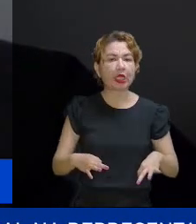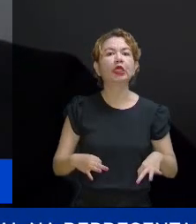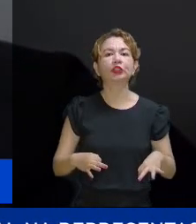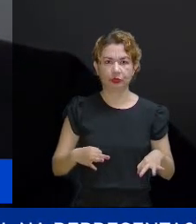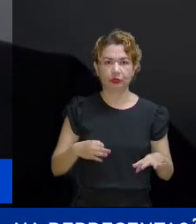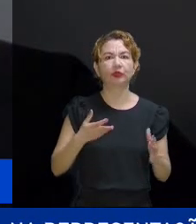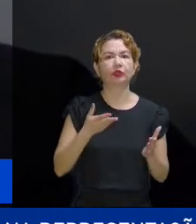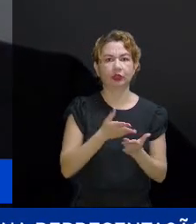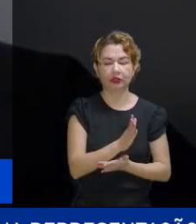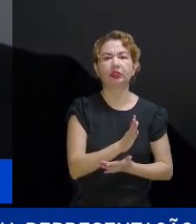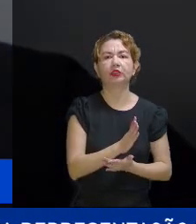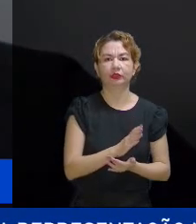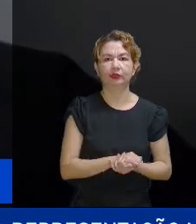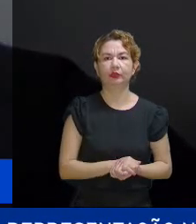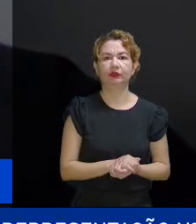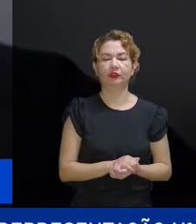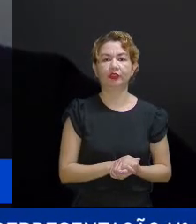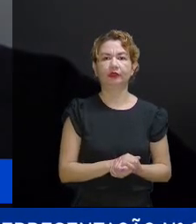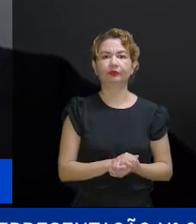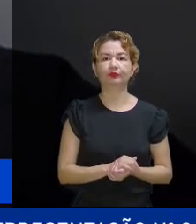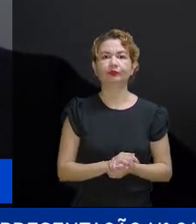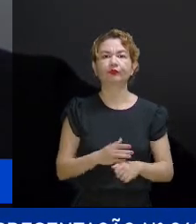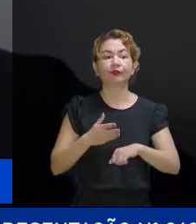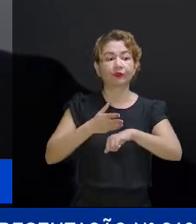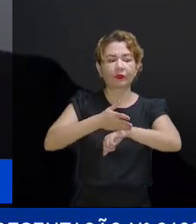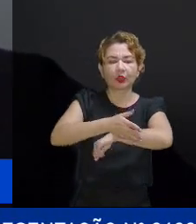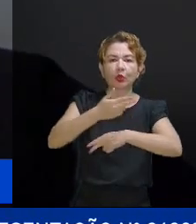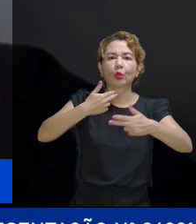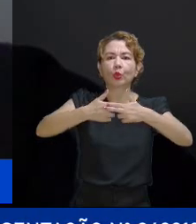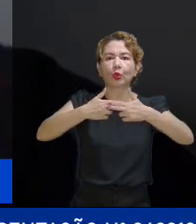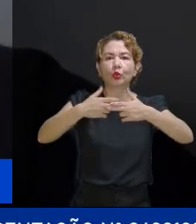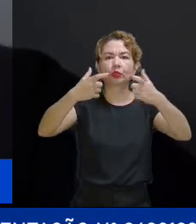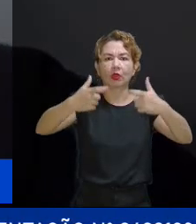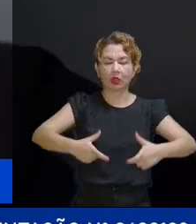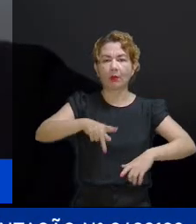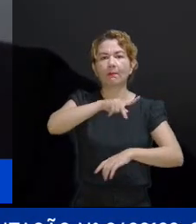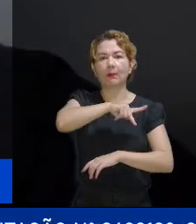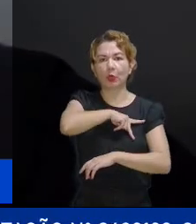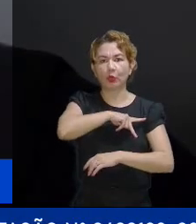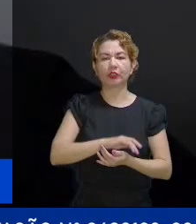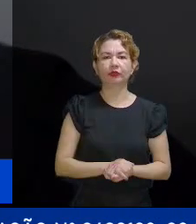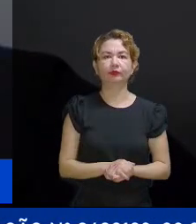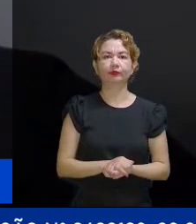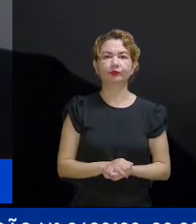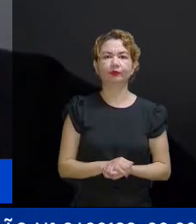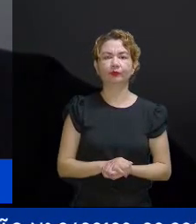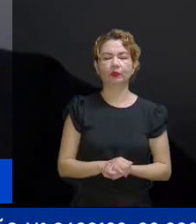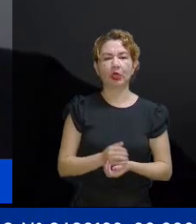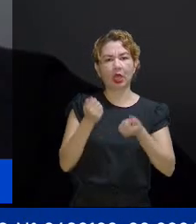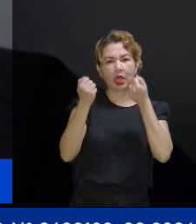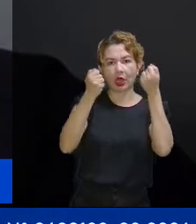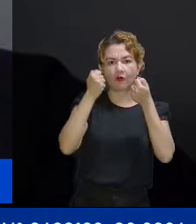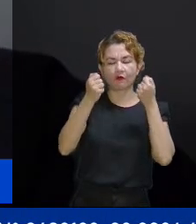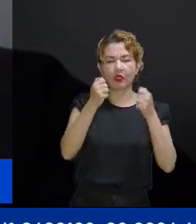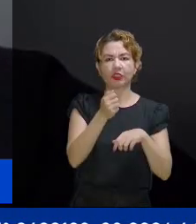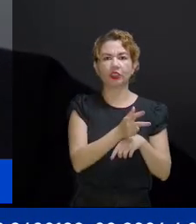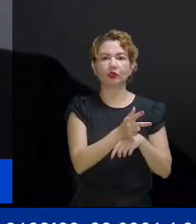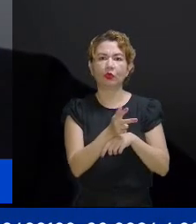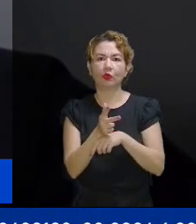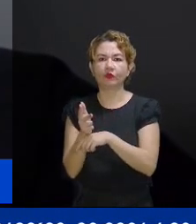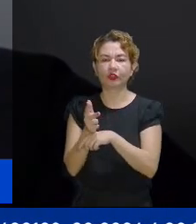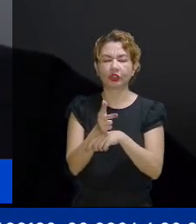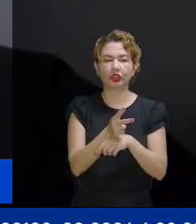ilícita a utilização do imóvel público como cenário para a propaganda eleitoral. Analisando o vídeo carreado nos autos, senhor